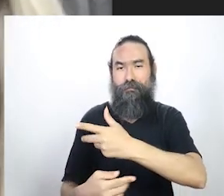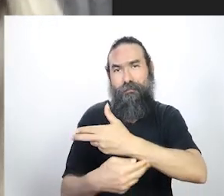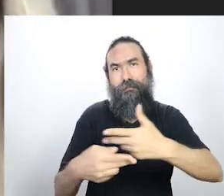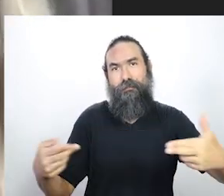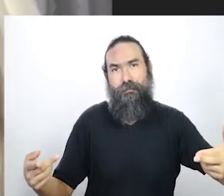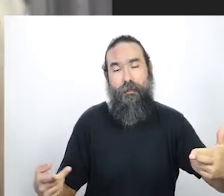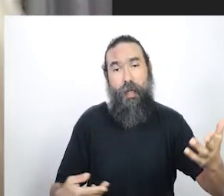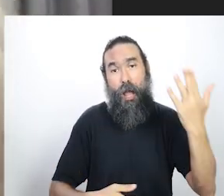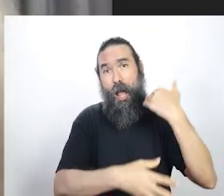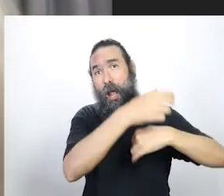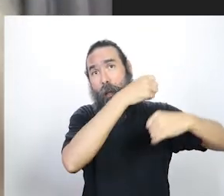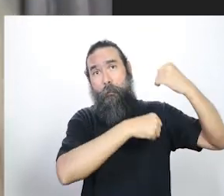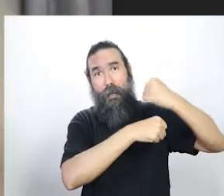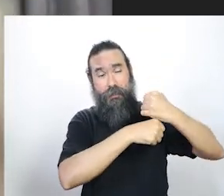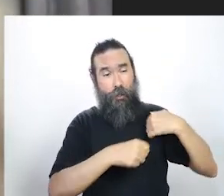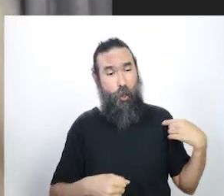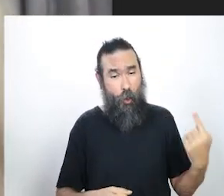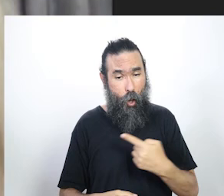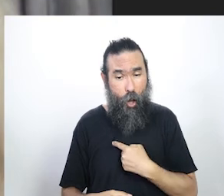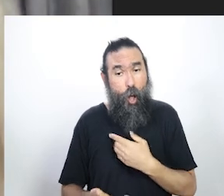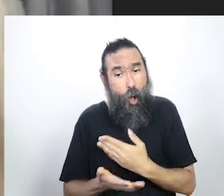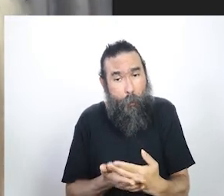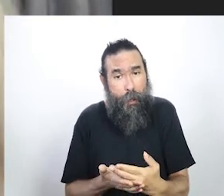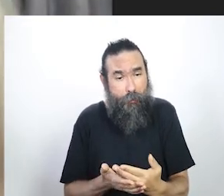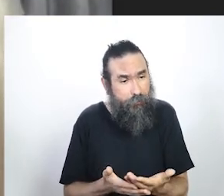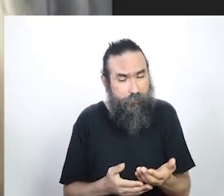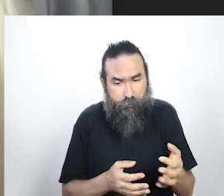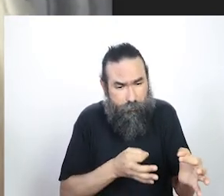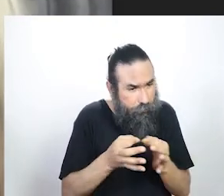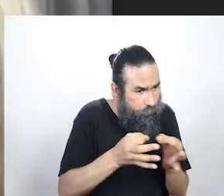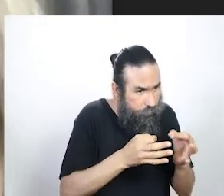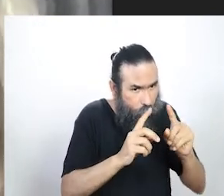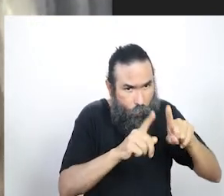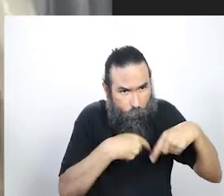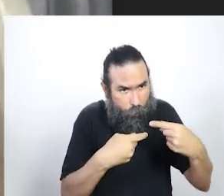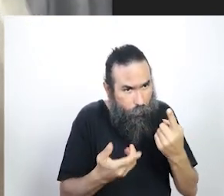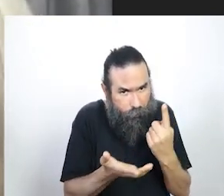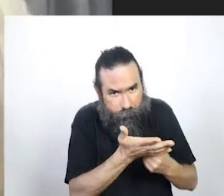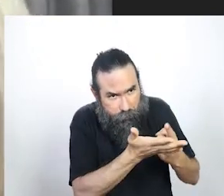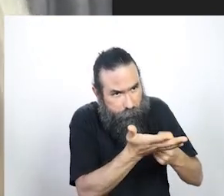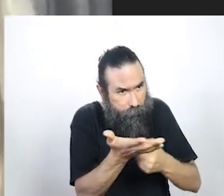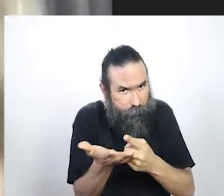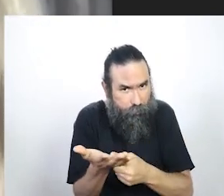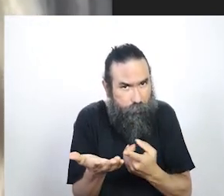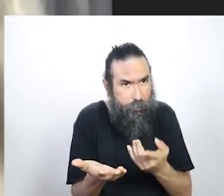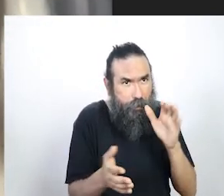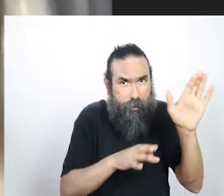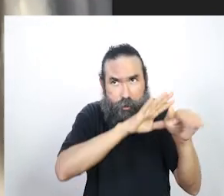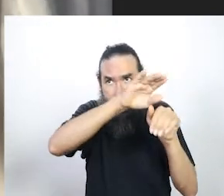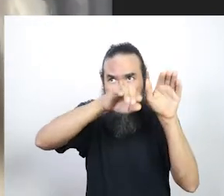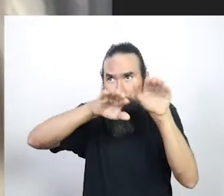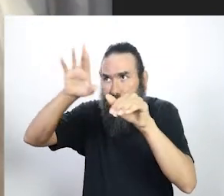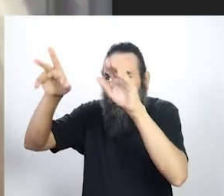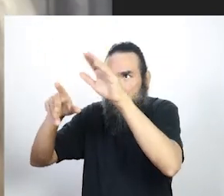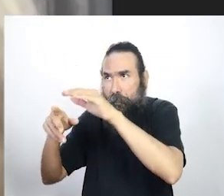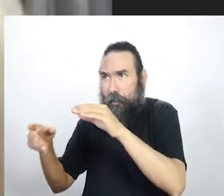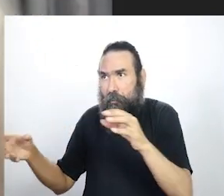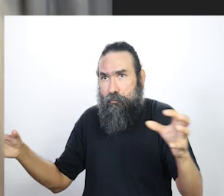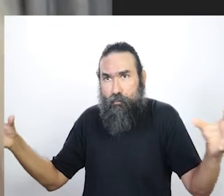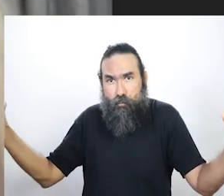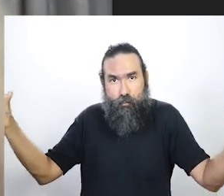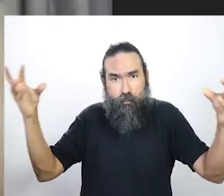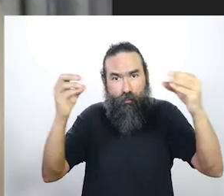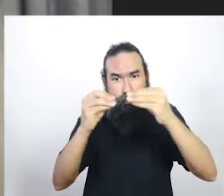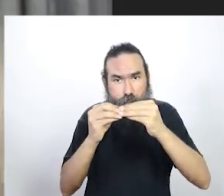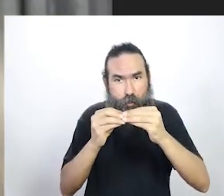Então, a partir do ano passado, começamos um trabalho de articulação com as 6 IPs, instituições de ensino, públicas